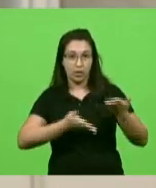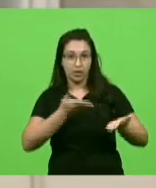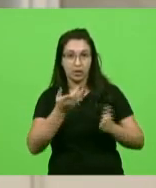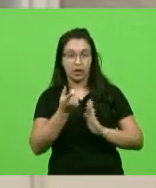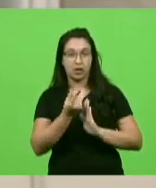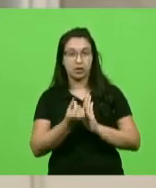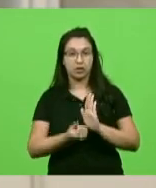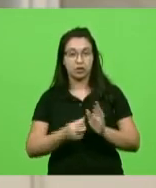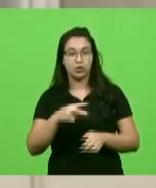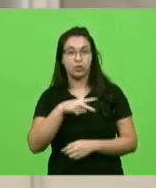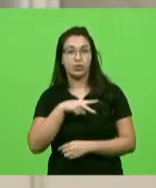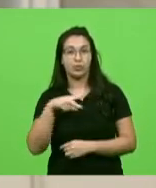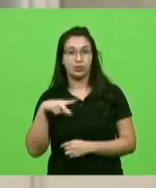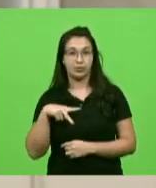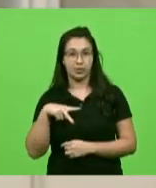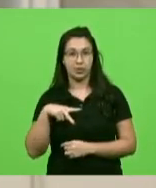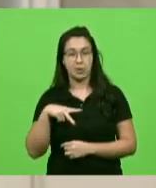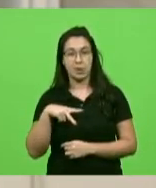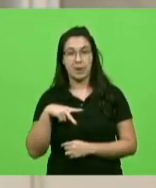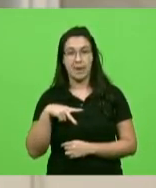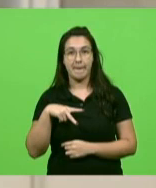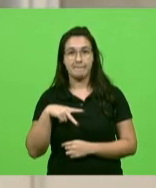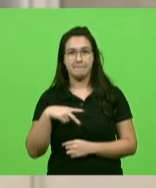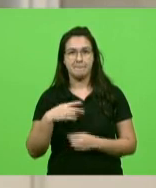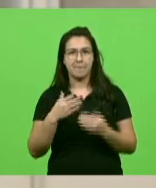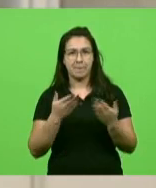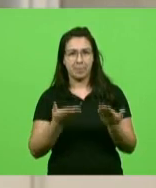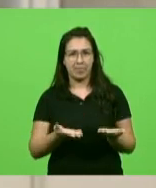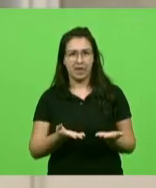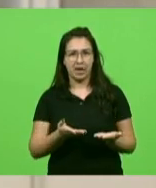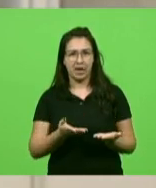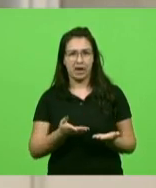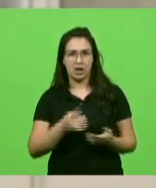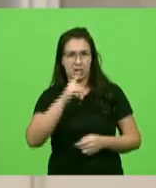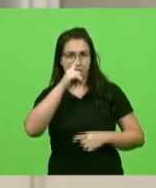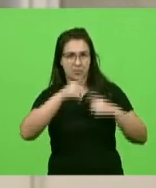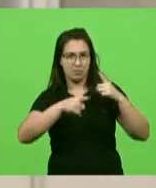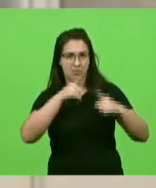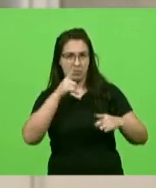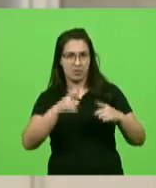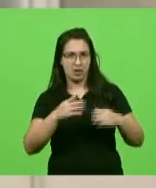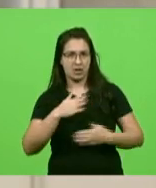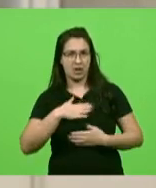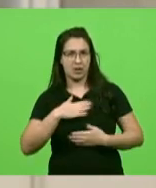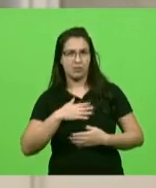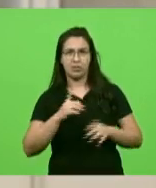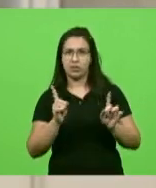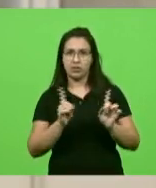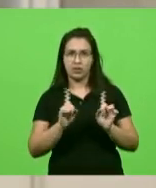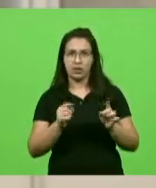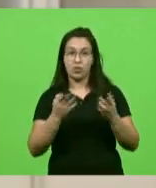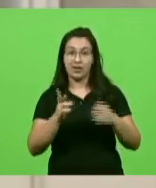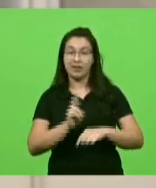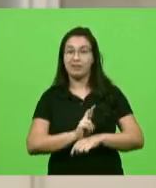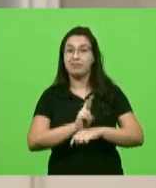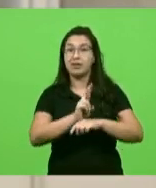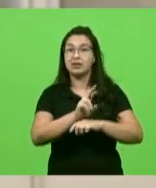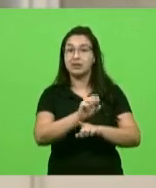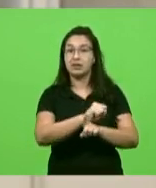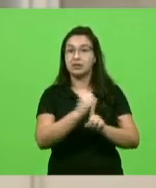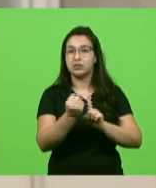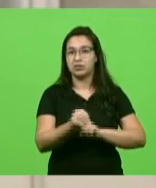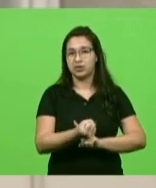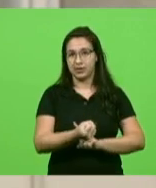haja visto não ser o titular desses bens mas mero representante da sociedade